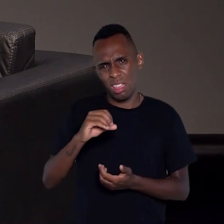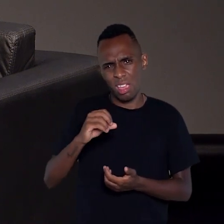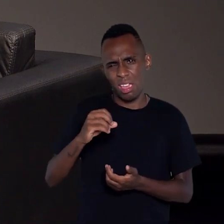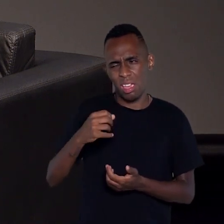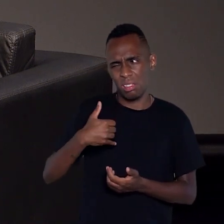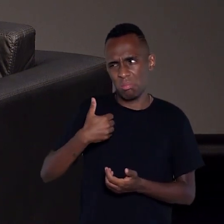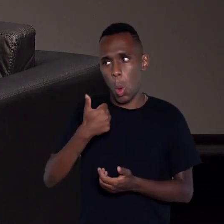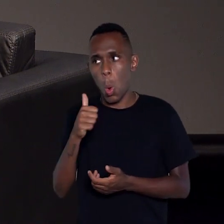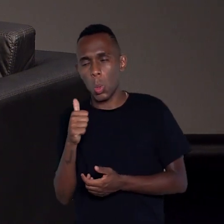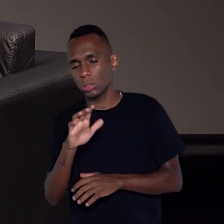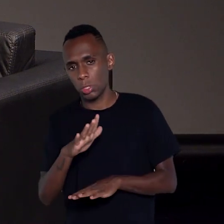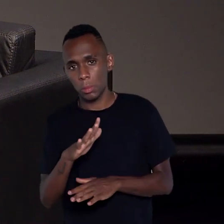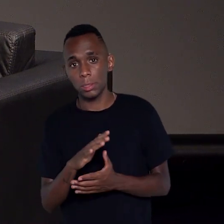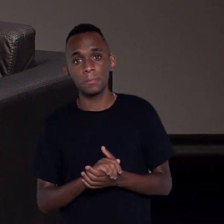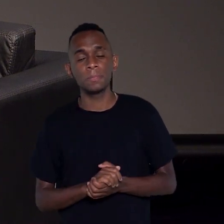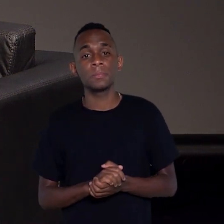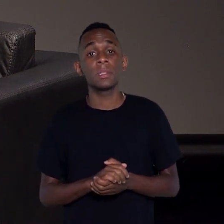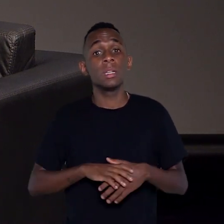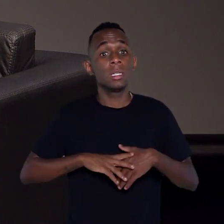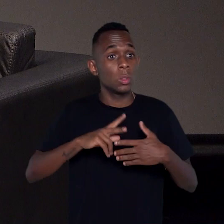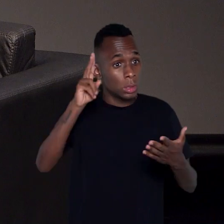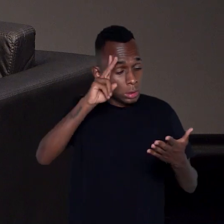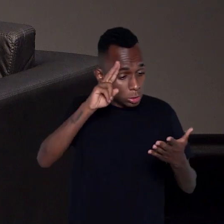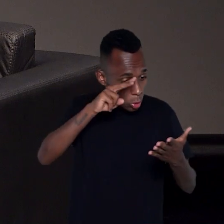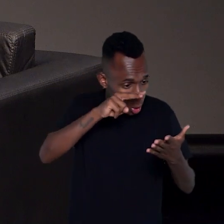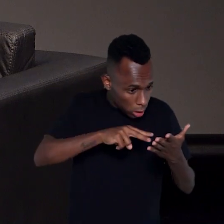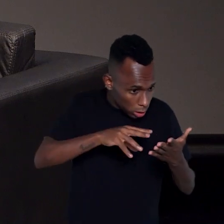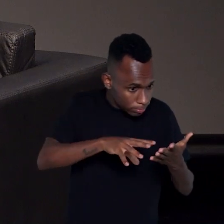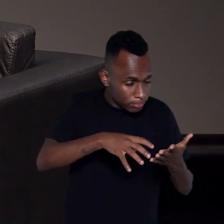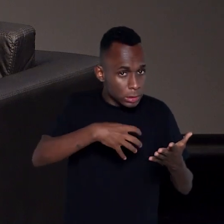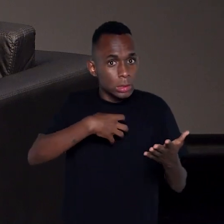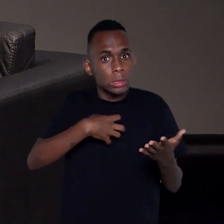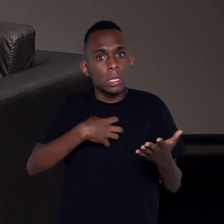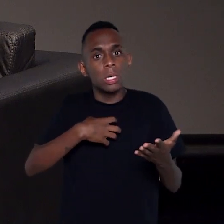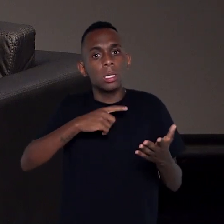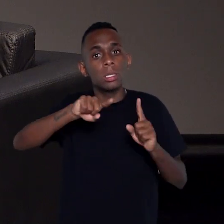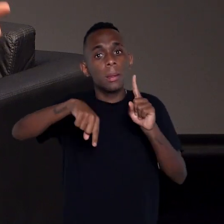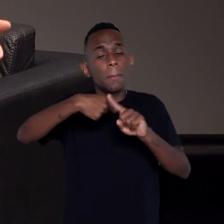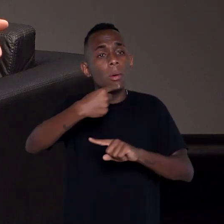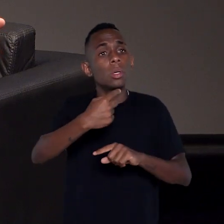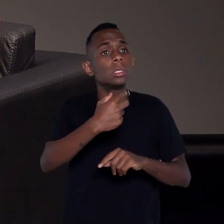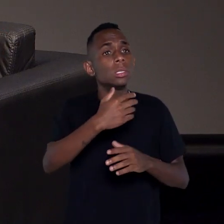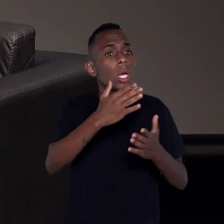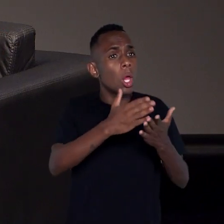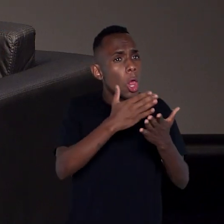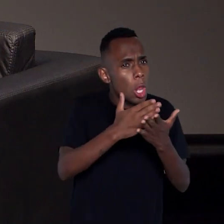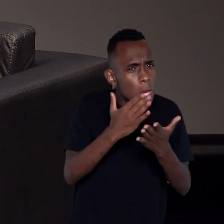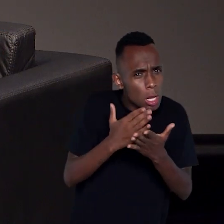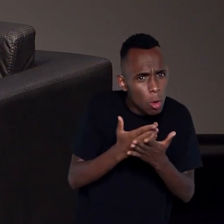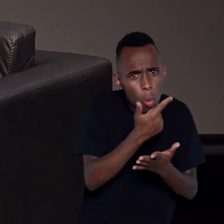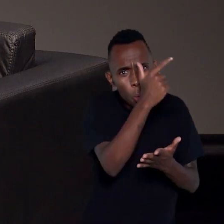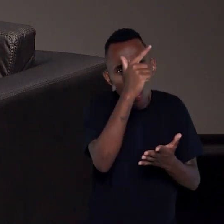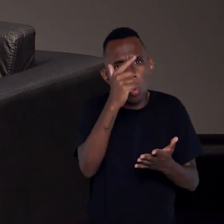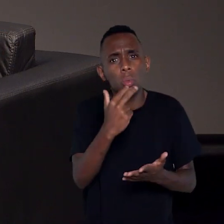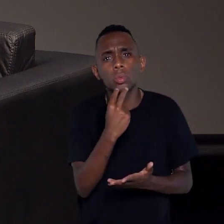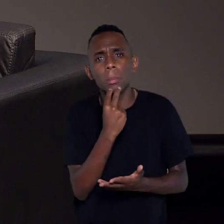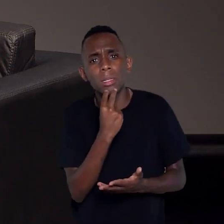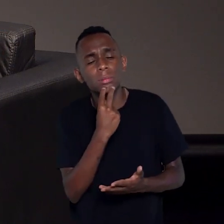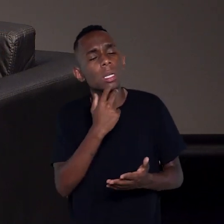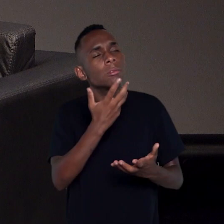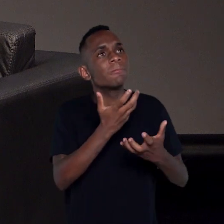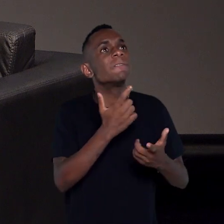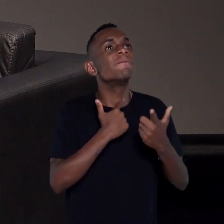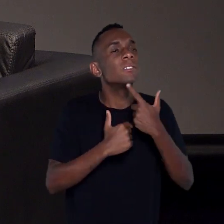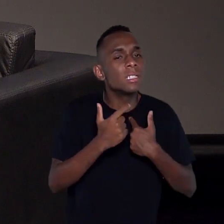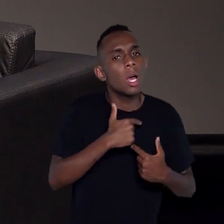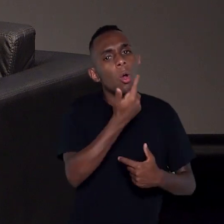11 anos. Mas aquela história me capturou de tal forma que aí depois eu fui ler tudo do Machado. Ele publicou